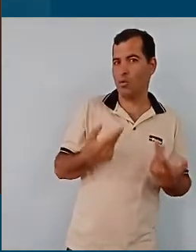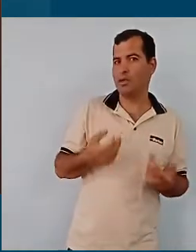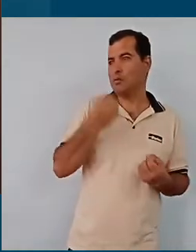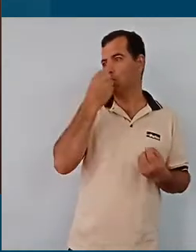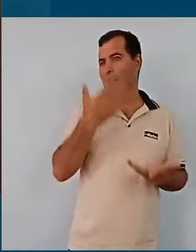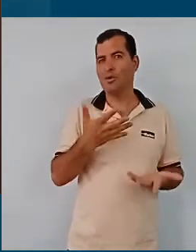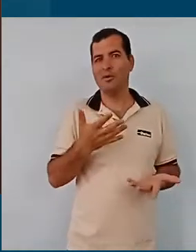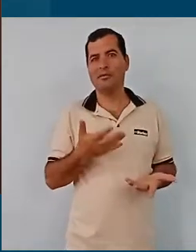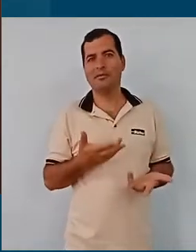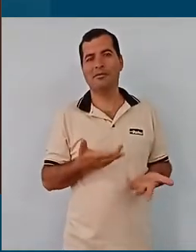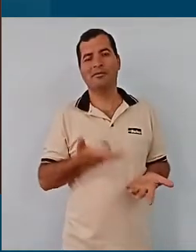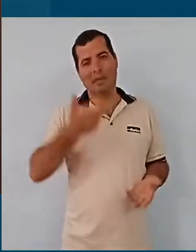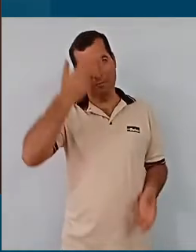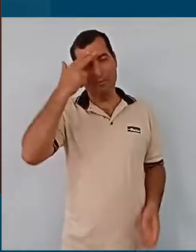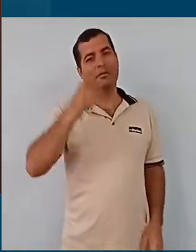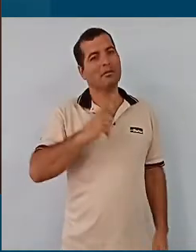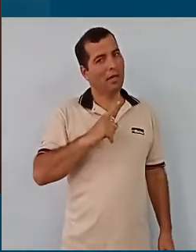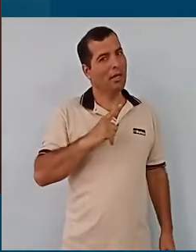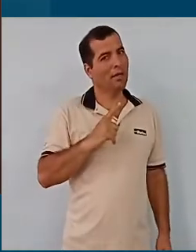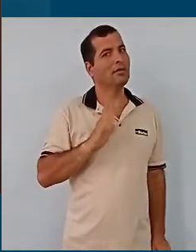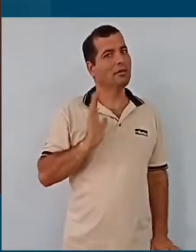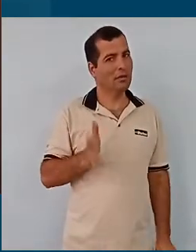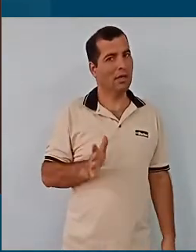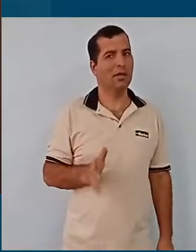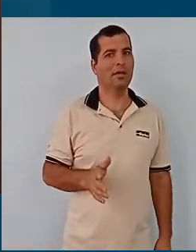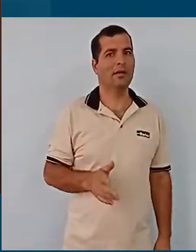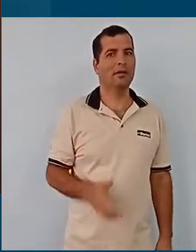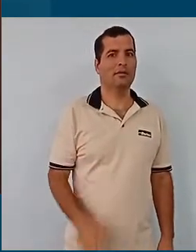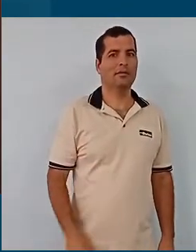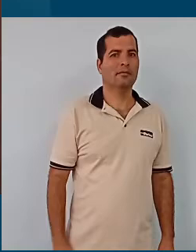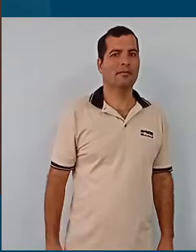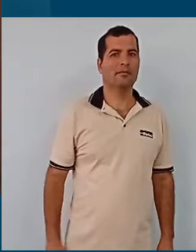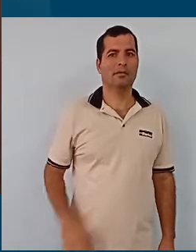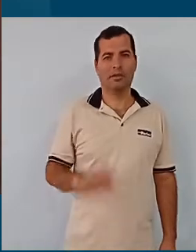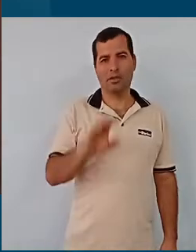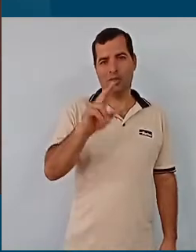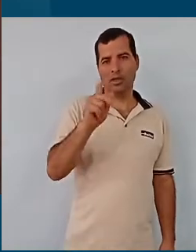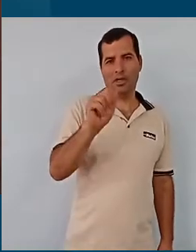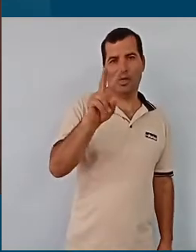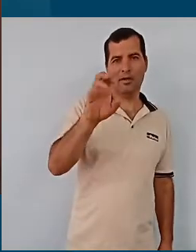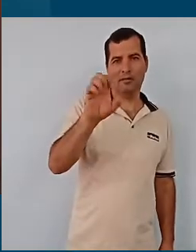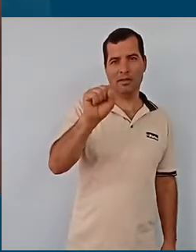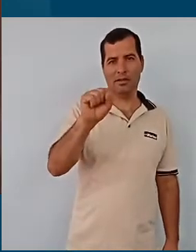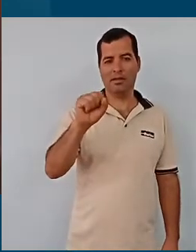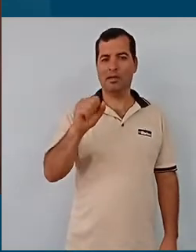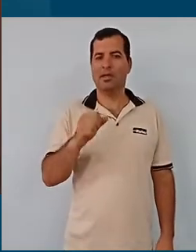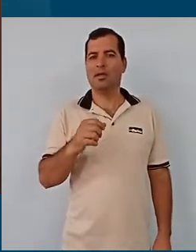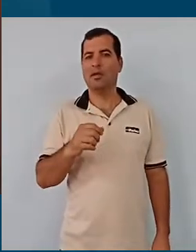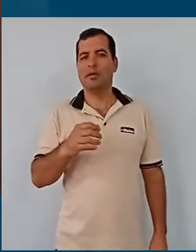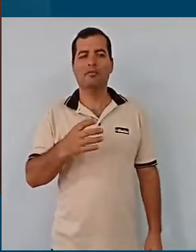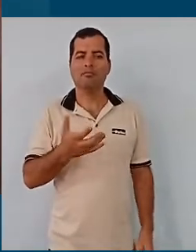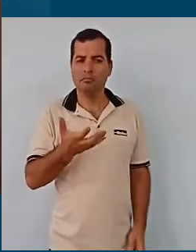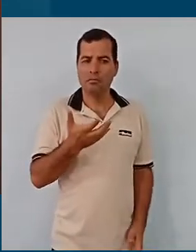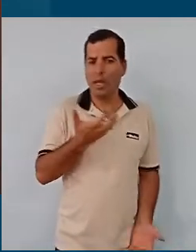vai vivendo, a criança vai, como diria o Chaves, sem querer, querendo, ela vai